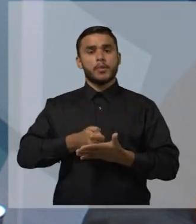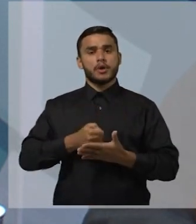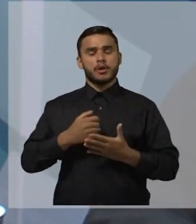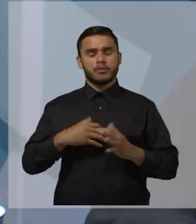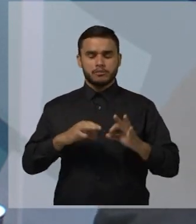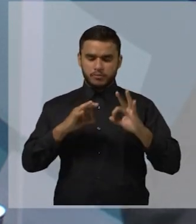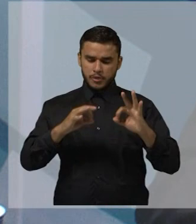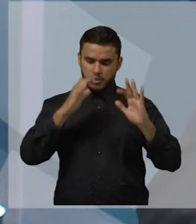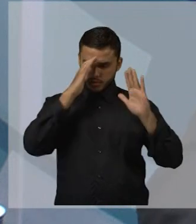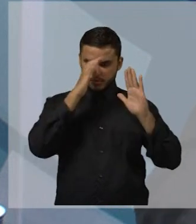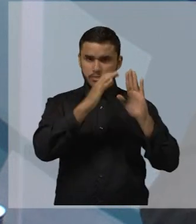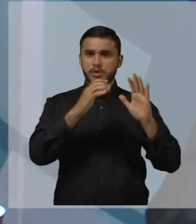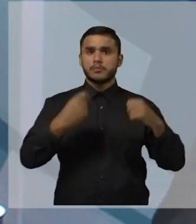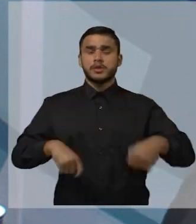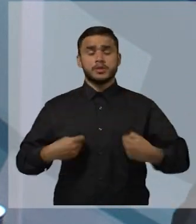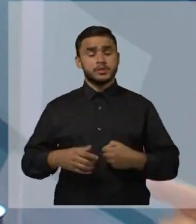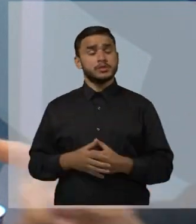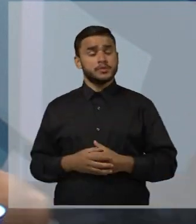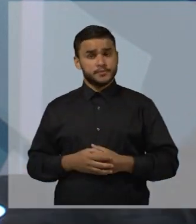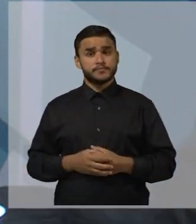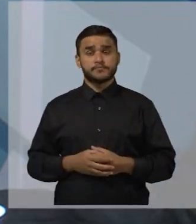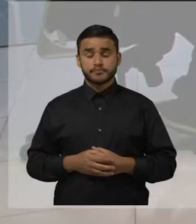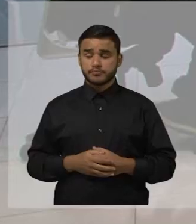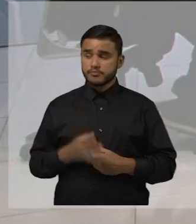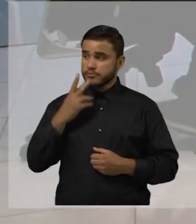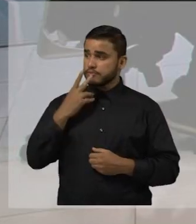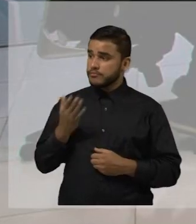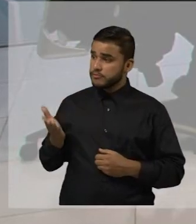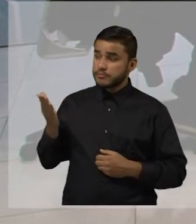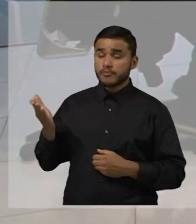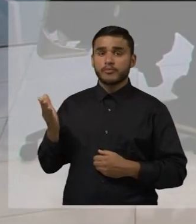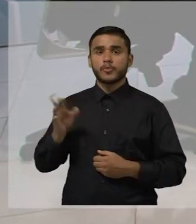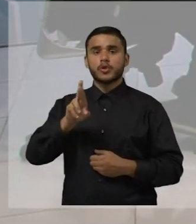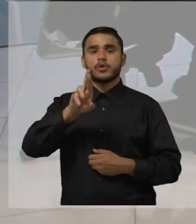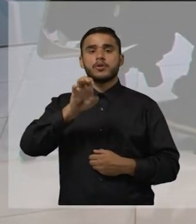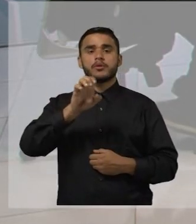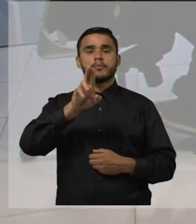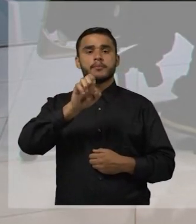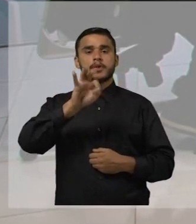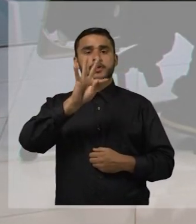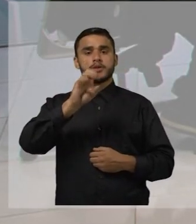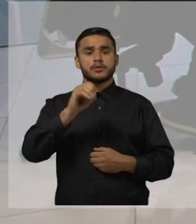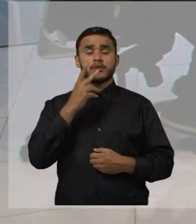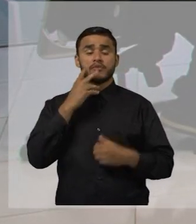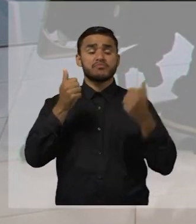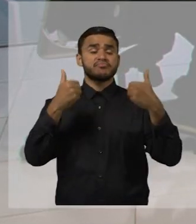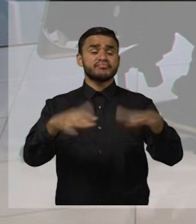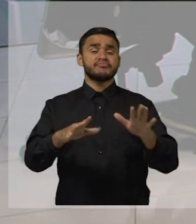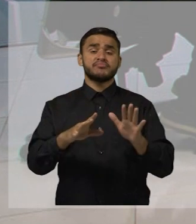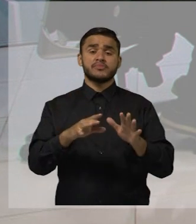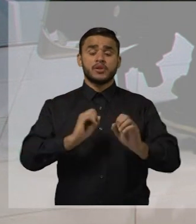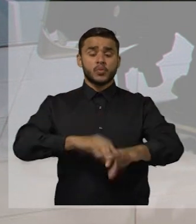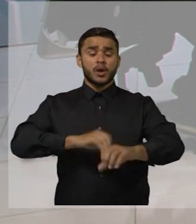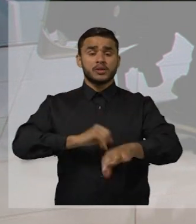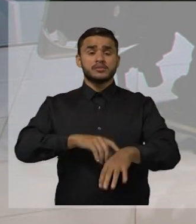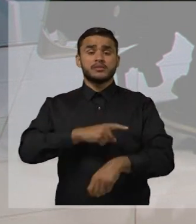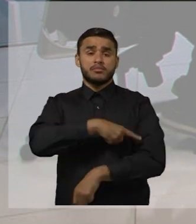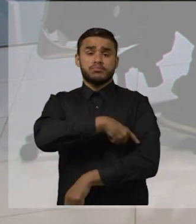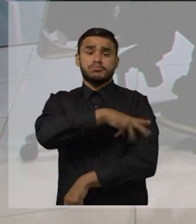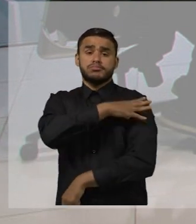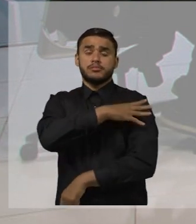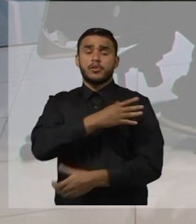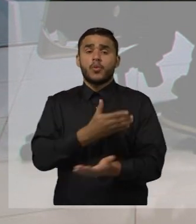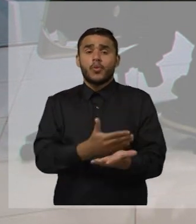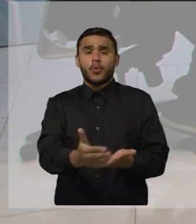obrigação espontaneamente. Aonde foi que houve a falha? Aí o professor está trazendo bem. Nós abandonamos essa educação, principalmente na infância,